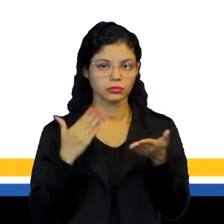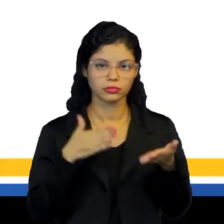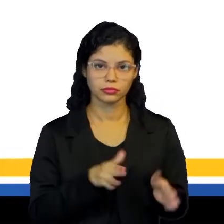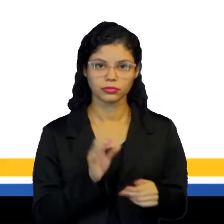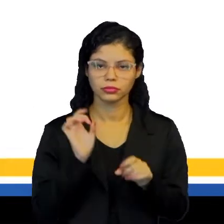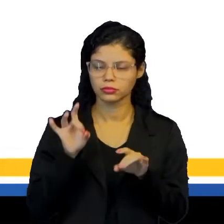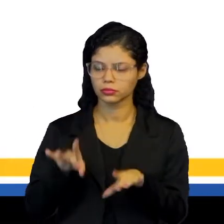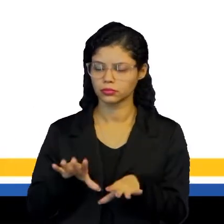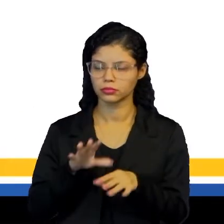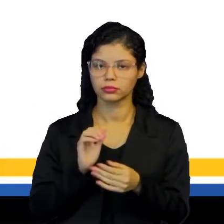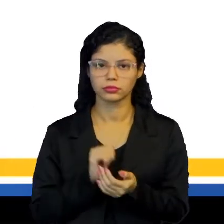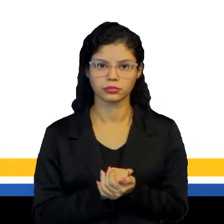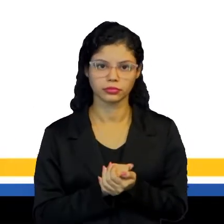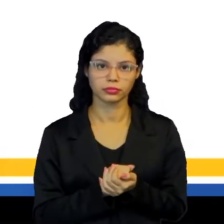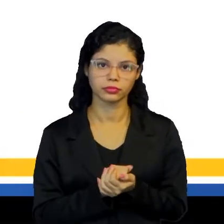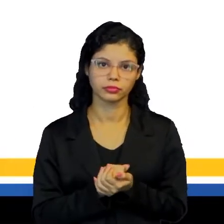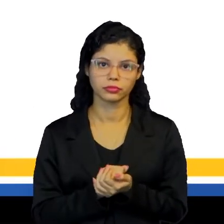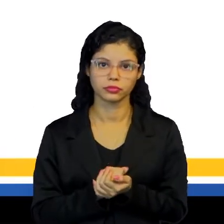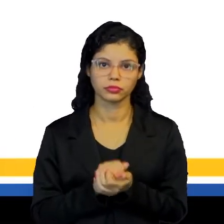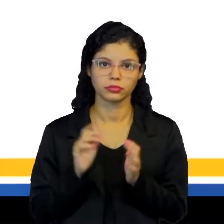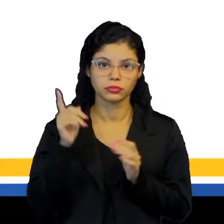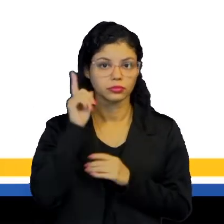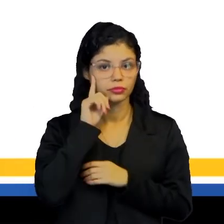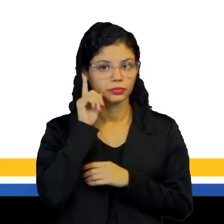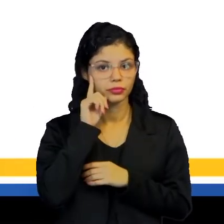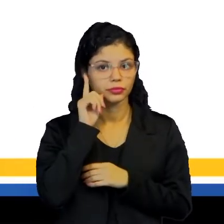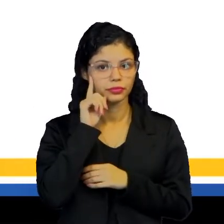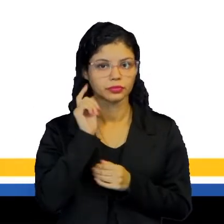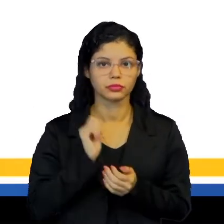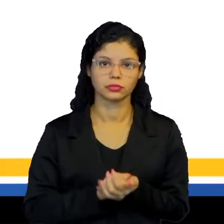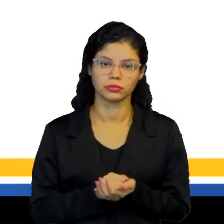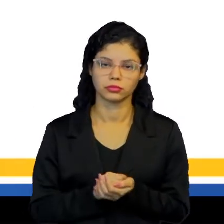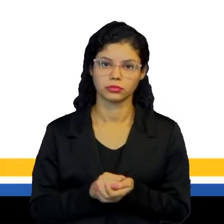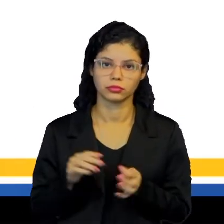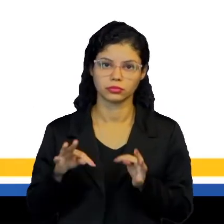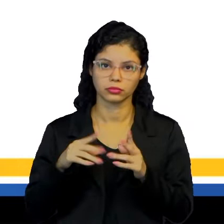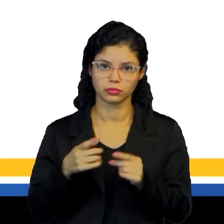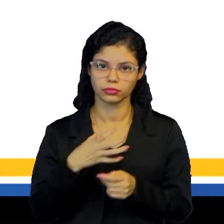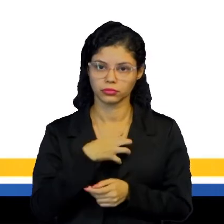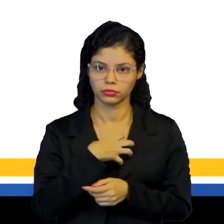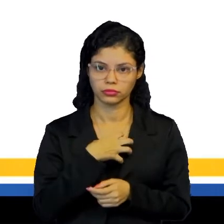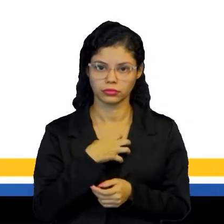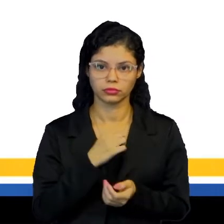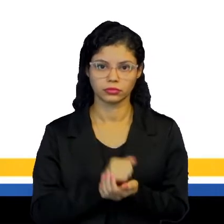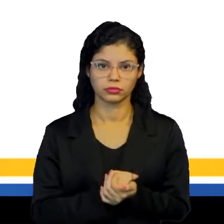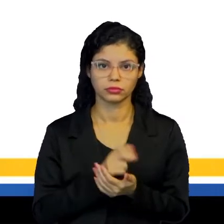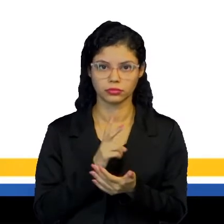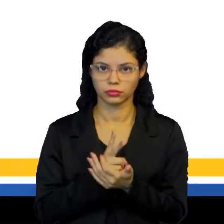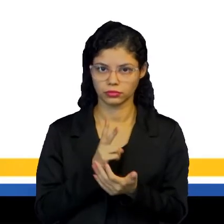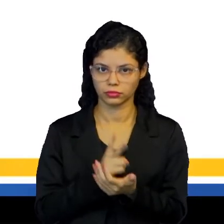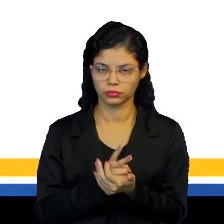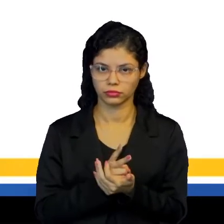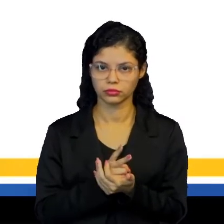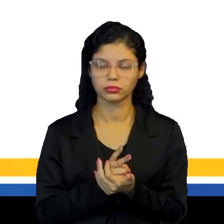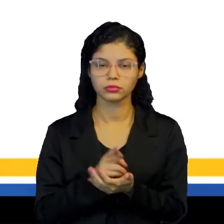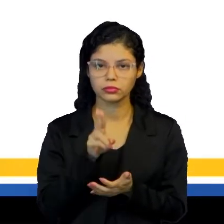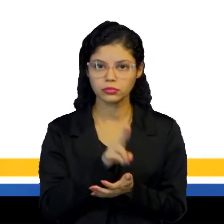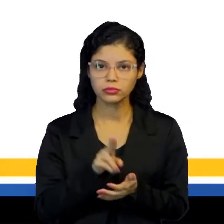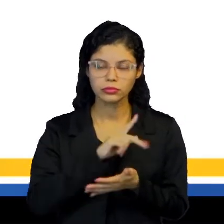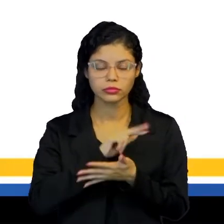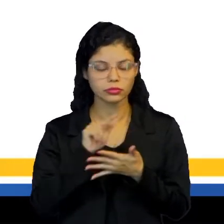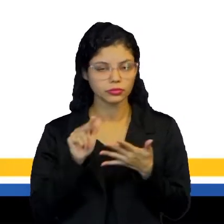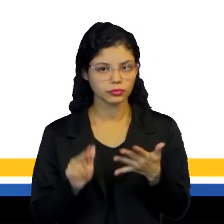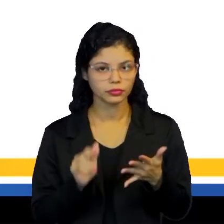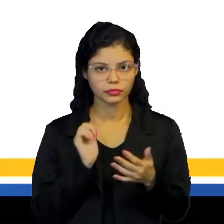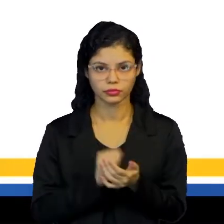no último degrau. Todo dia, a todo momento, somos bombardeados por